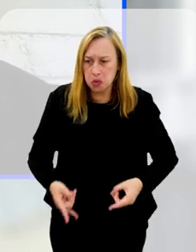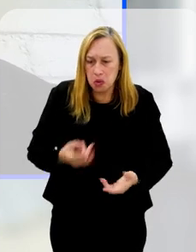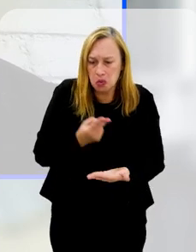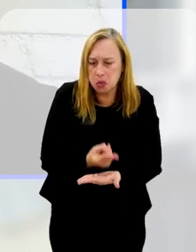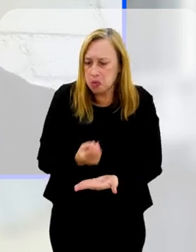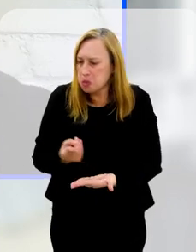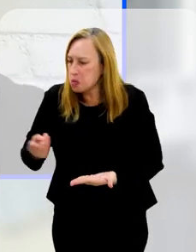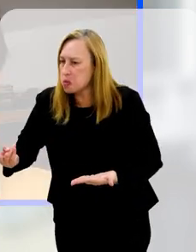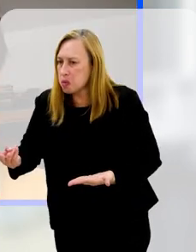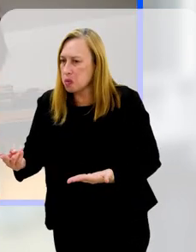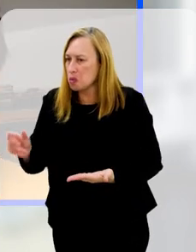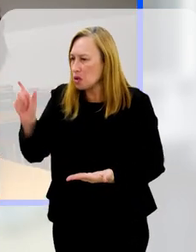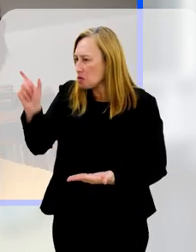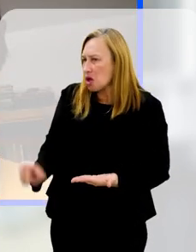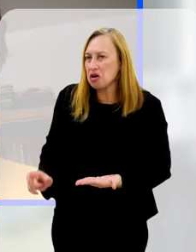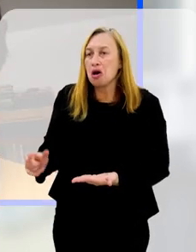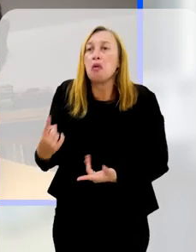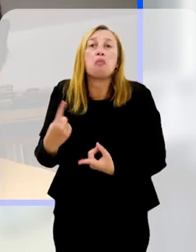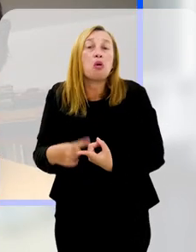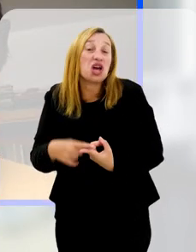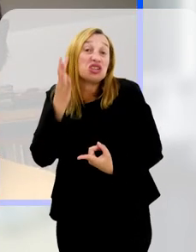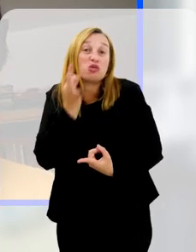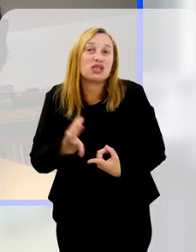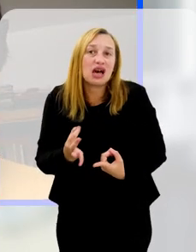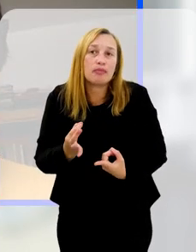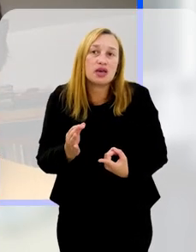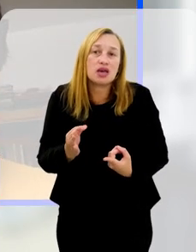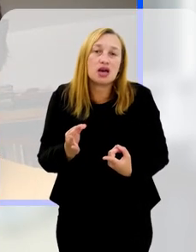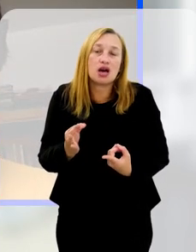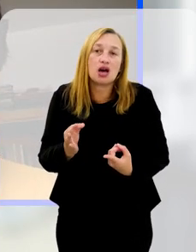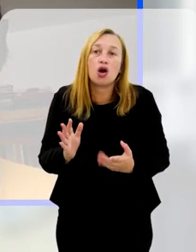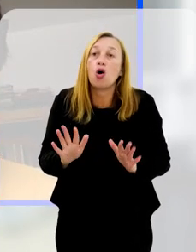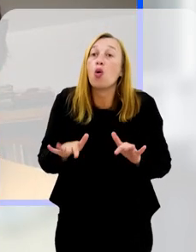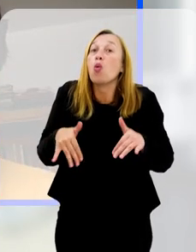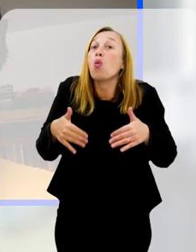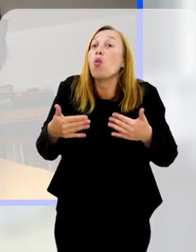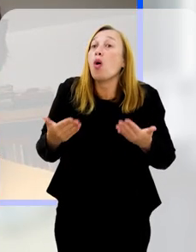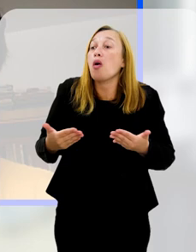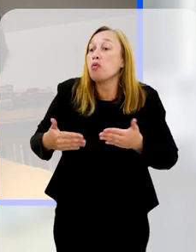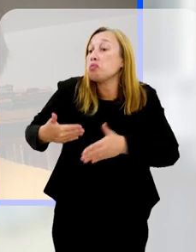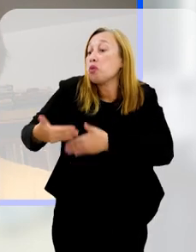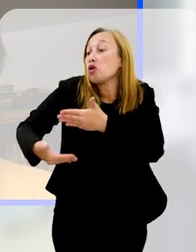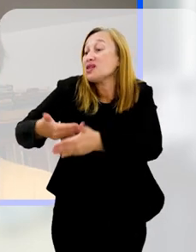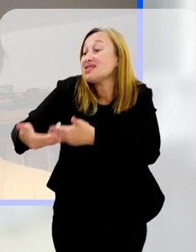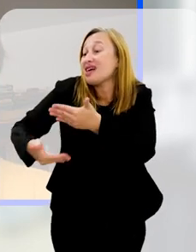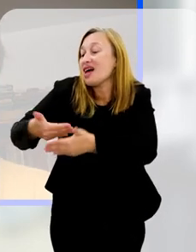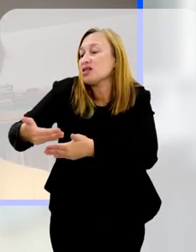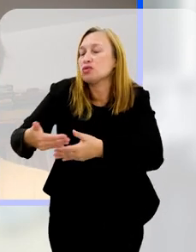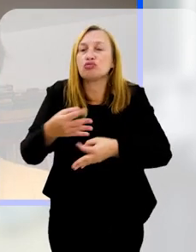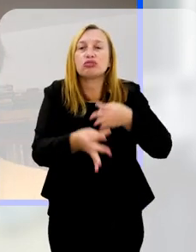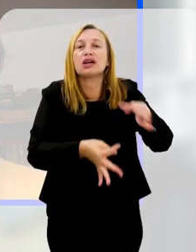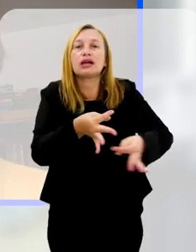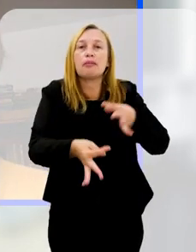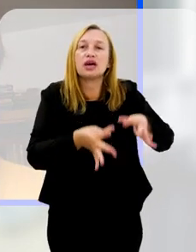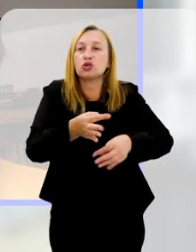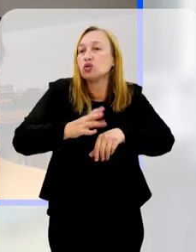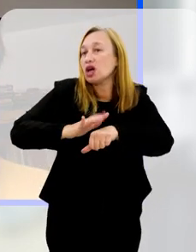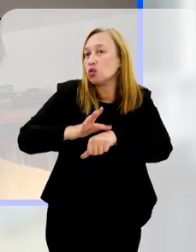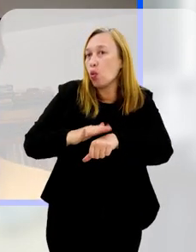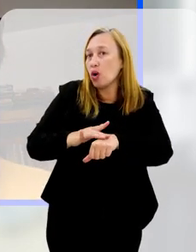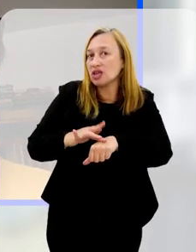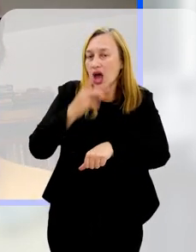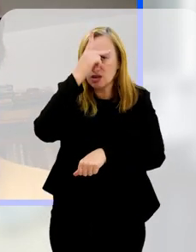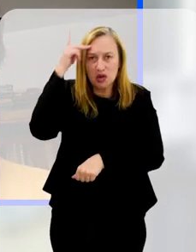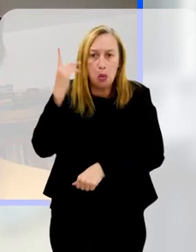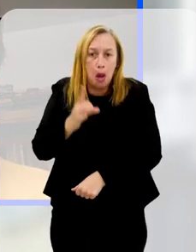pacientes, porque não se sabia ainda qual era o processo efetivo mesmo de transmissão da